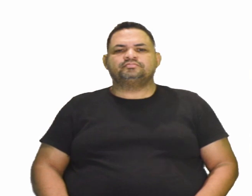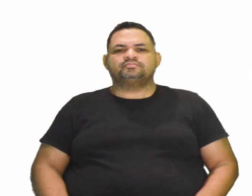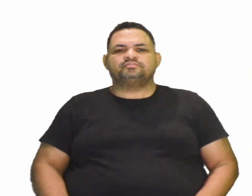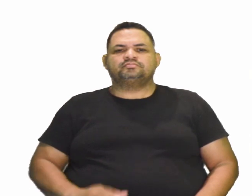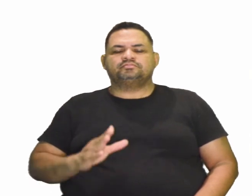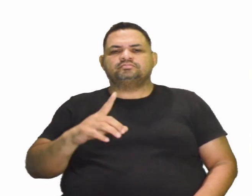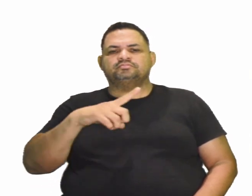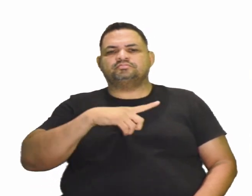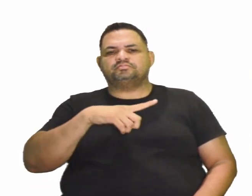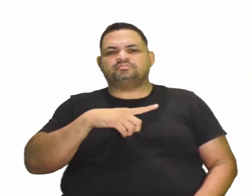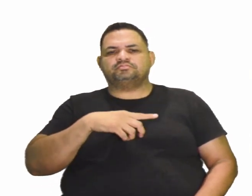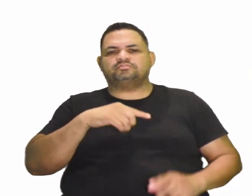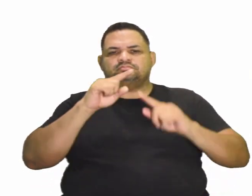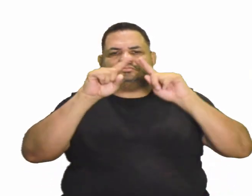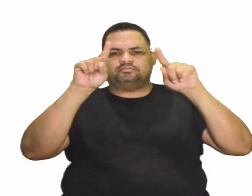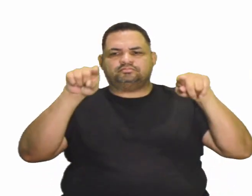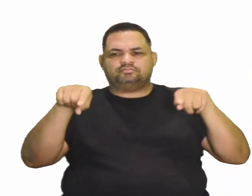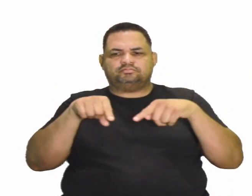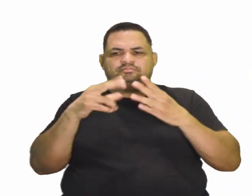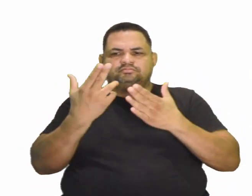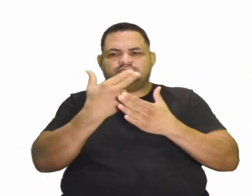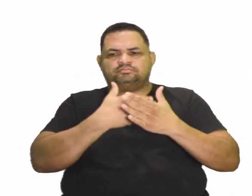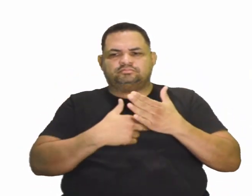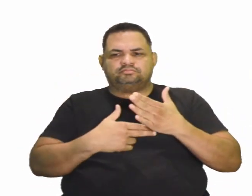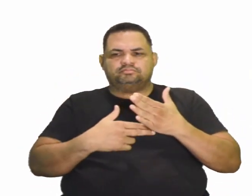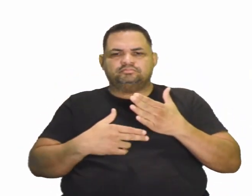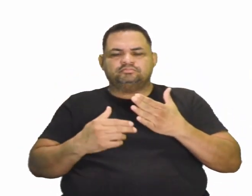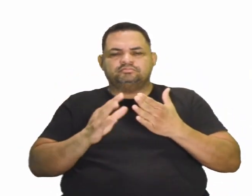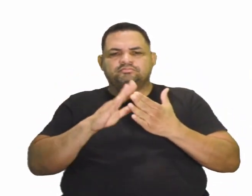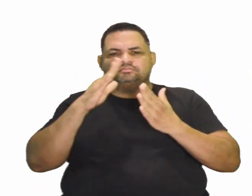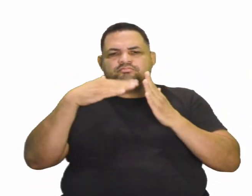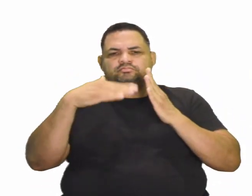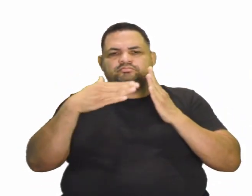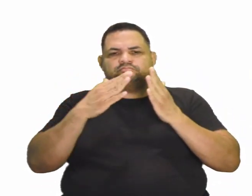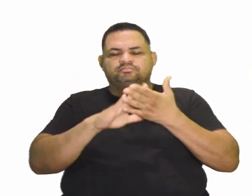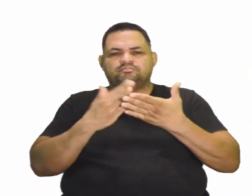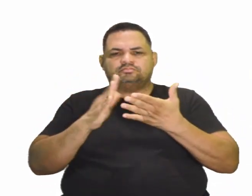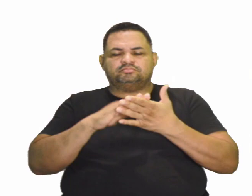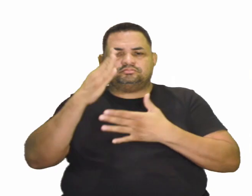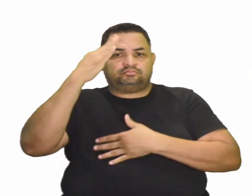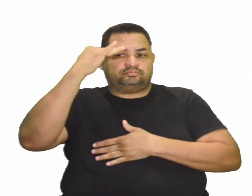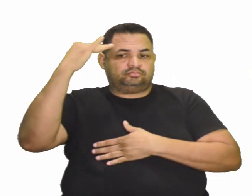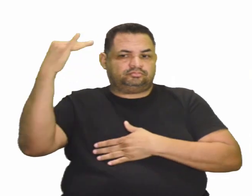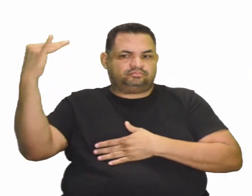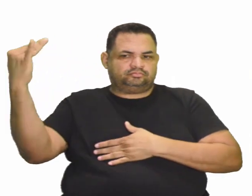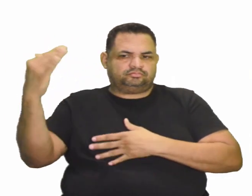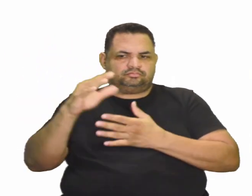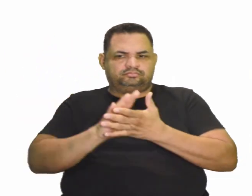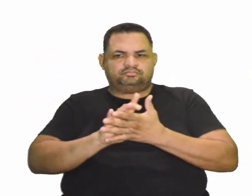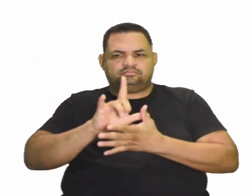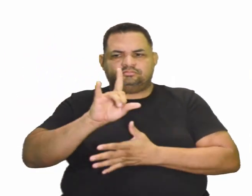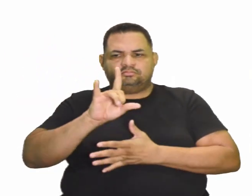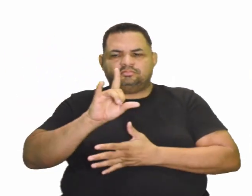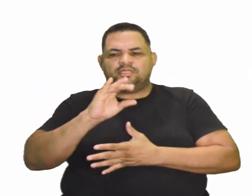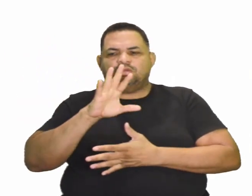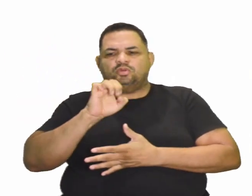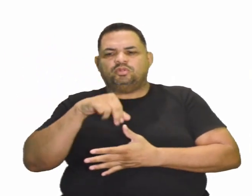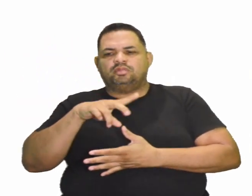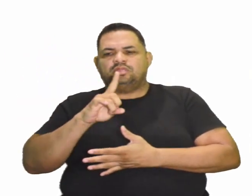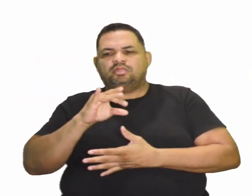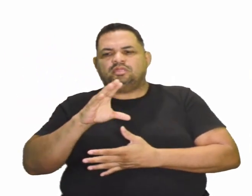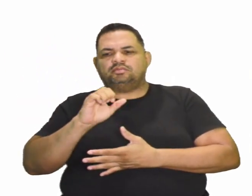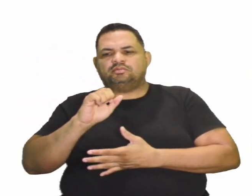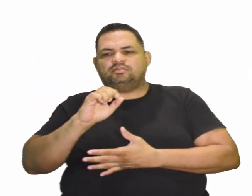essa obra, Mona Lisa, que todos vocês conhecem, né? Uma obra muito famosa de Leonardo da Vinci,